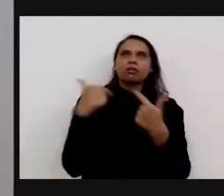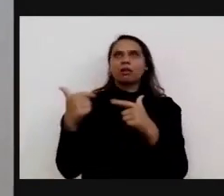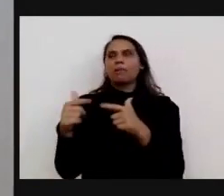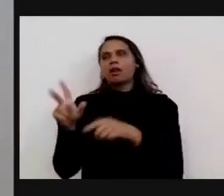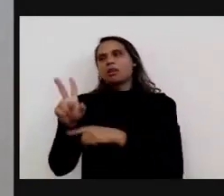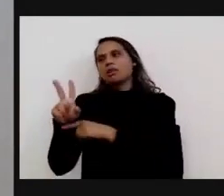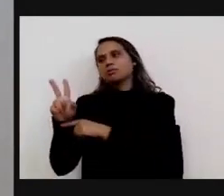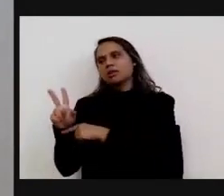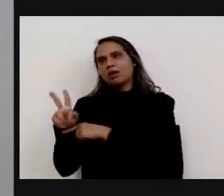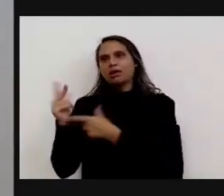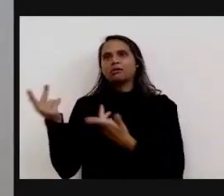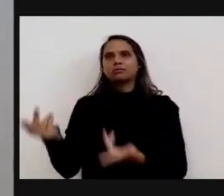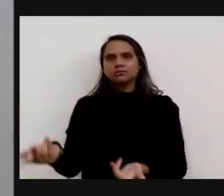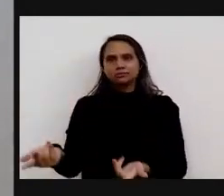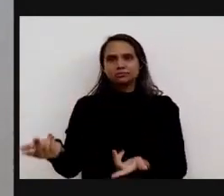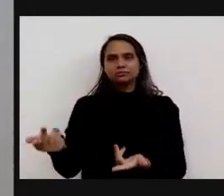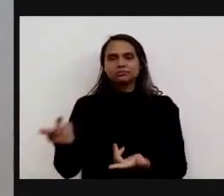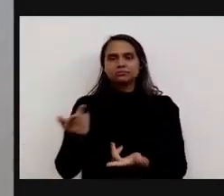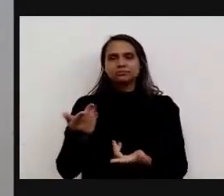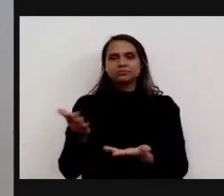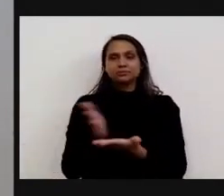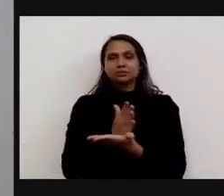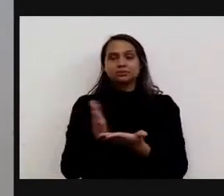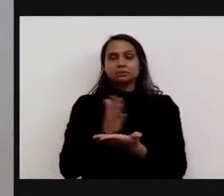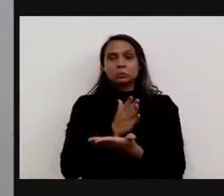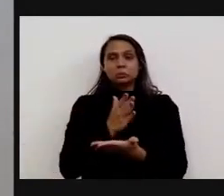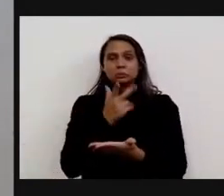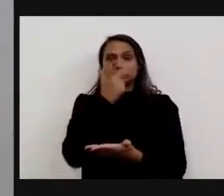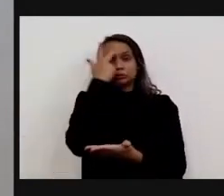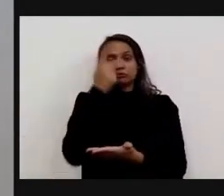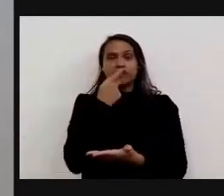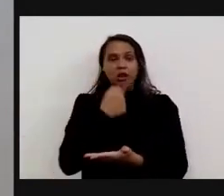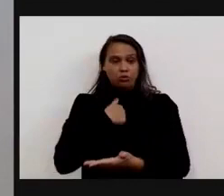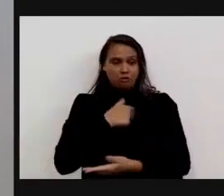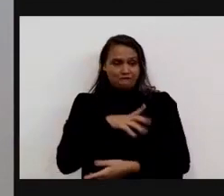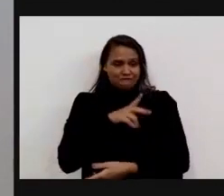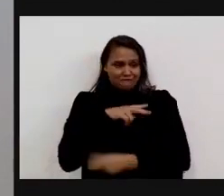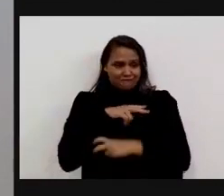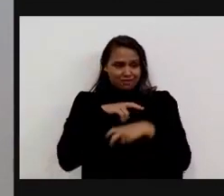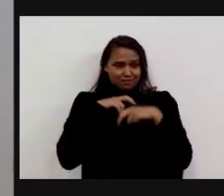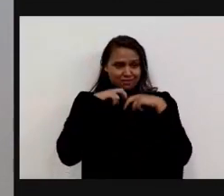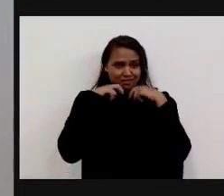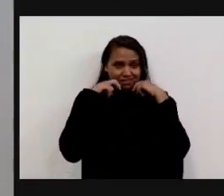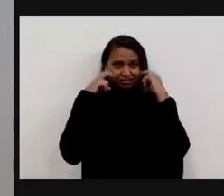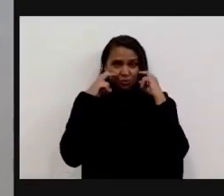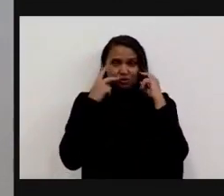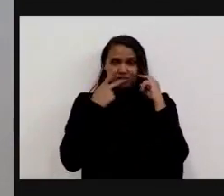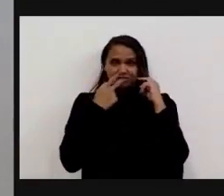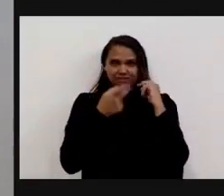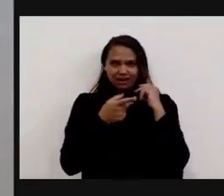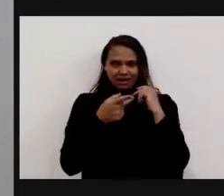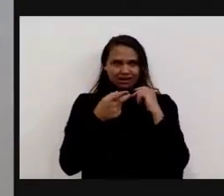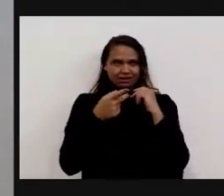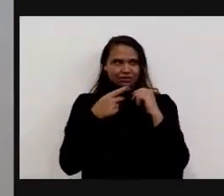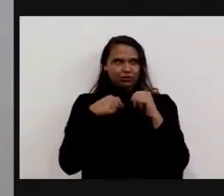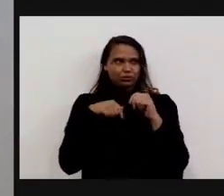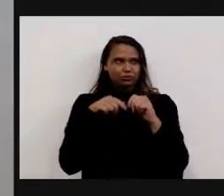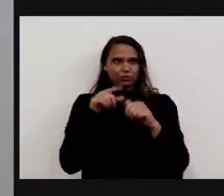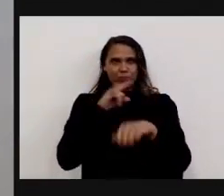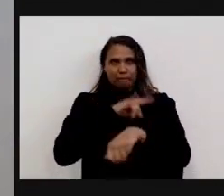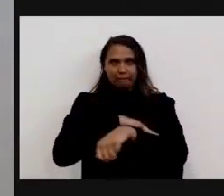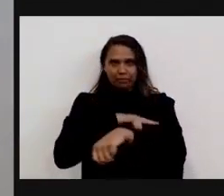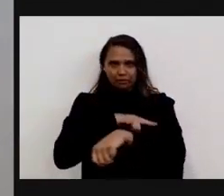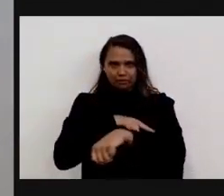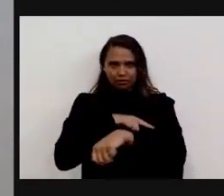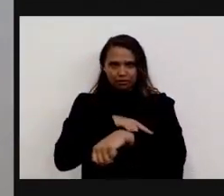bonita não as pessoas às vezes eu tenho um colega que fala eu tenho vergonha de falar que eu tomo banho no trabalho porque eu